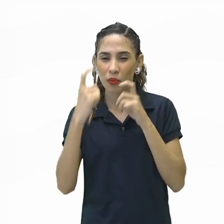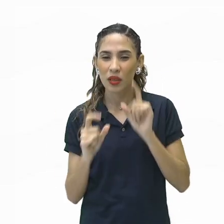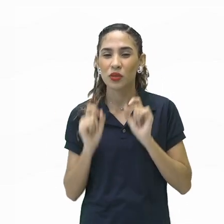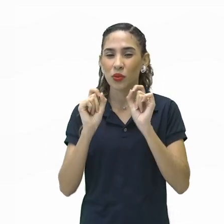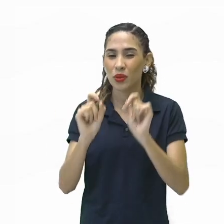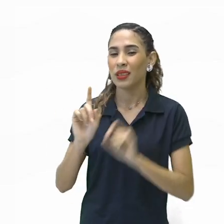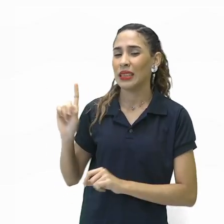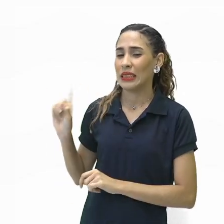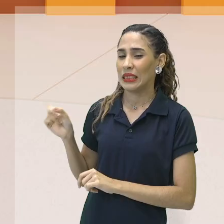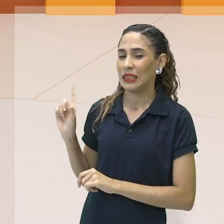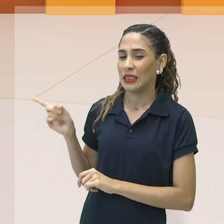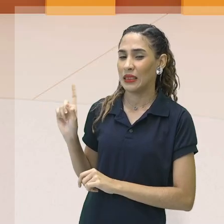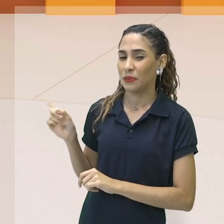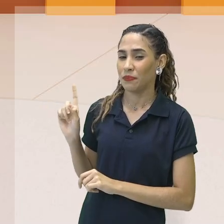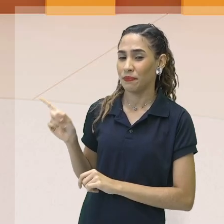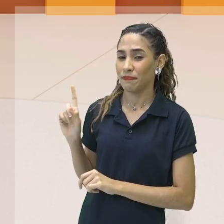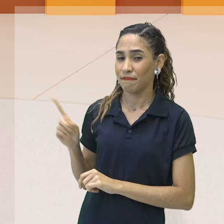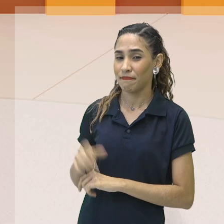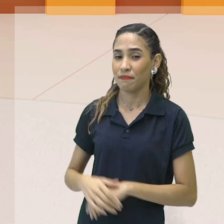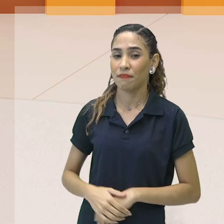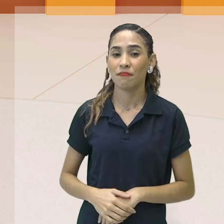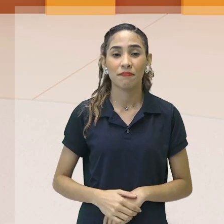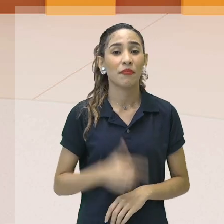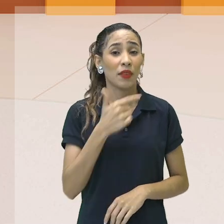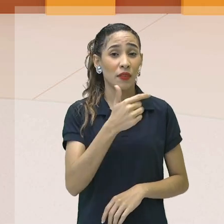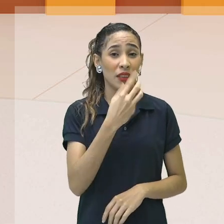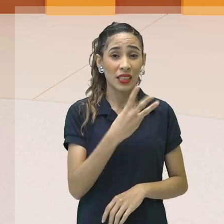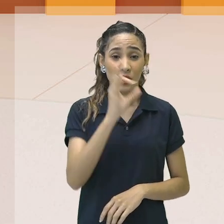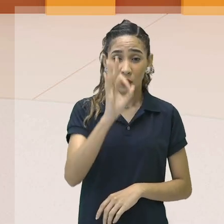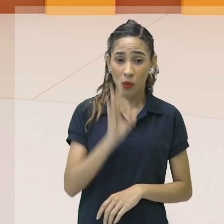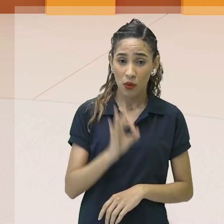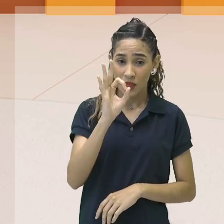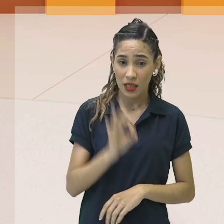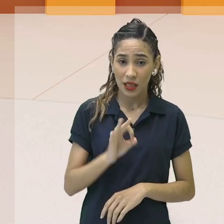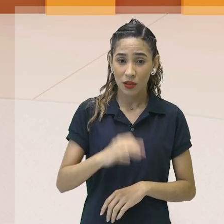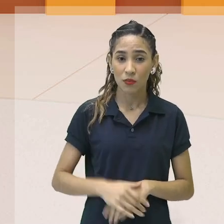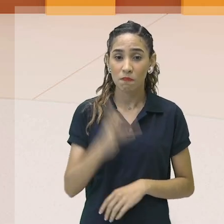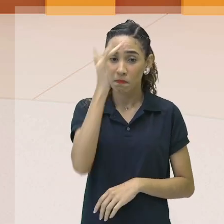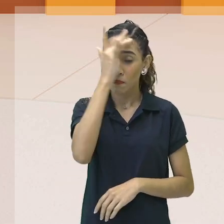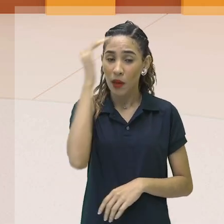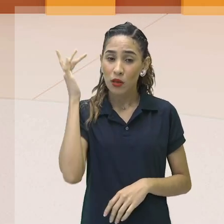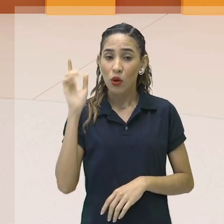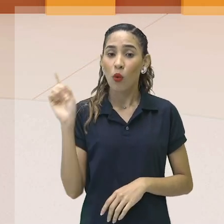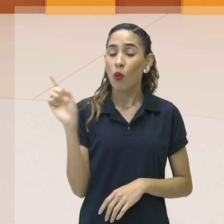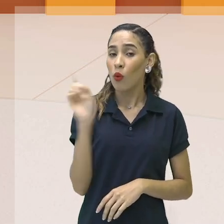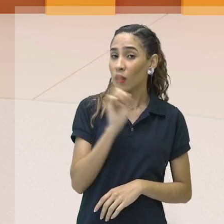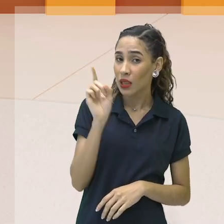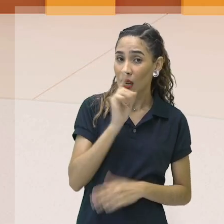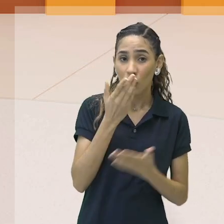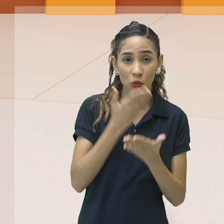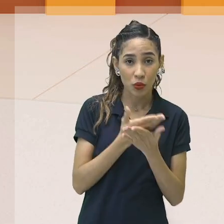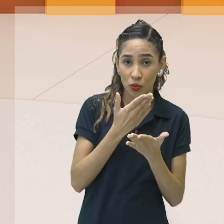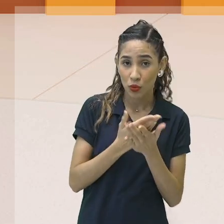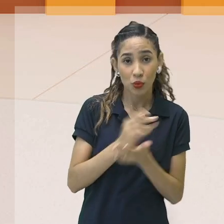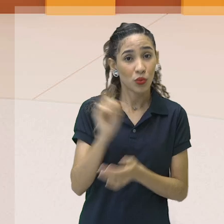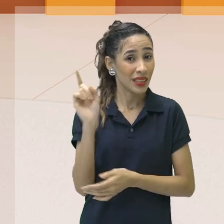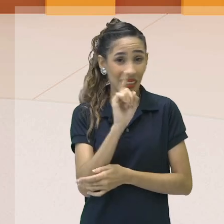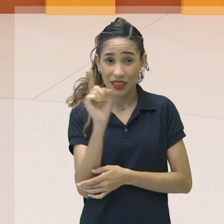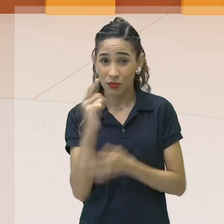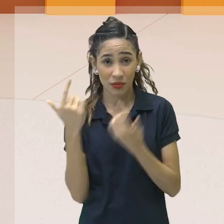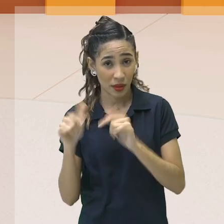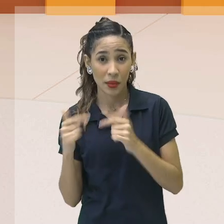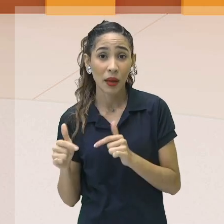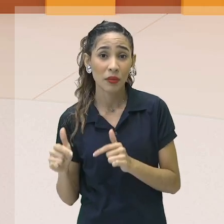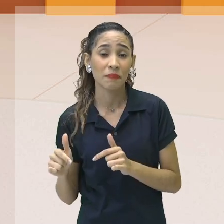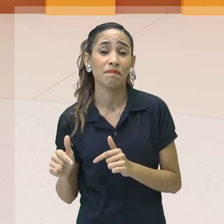aqui que eu estou apontando agora, aqui, que é esses 23% de pessoas que não estão trabalhando nem estudando.